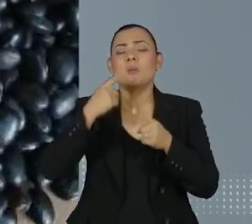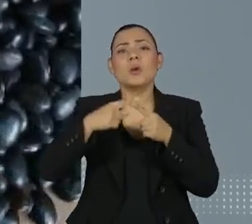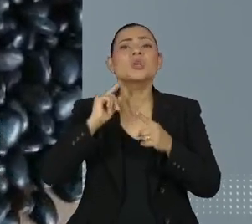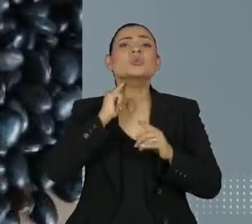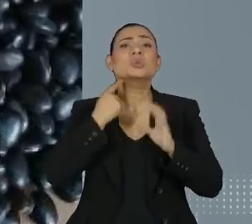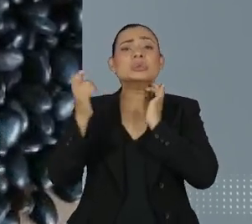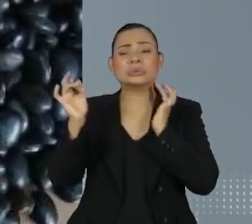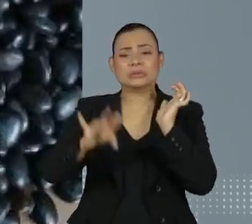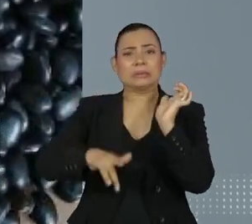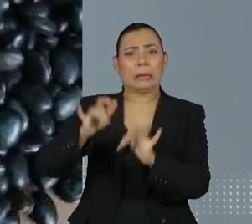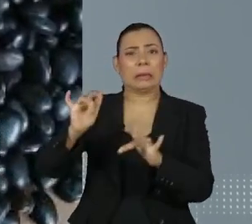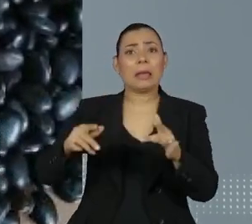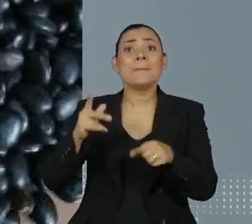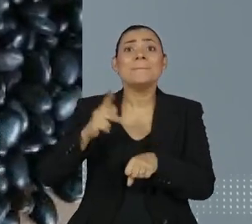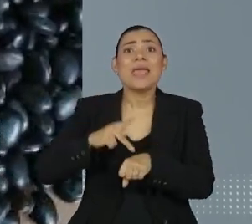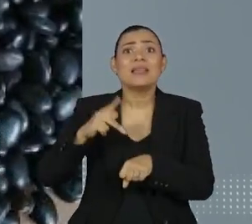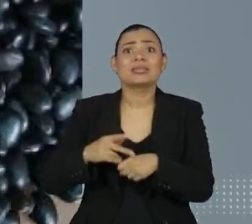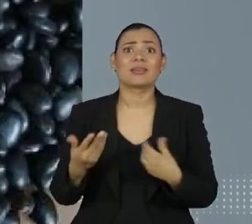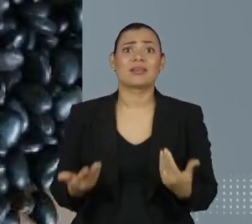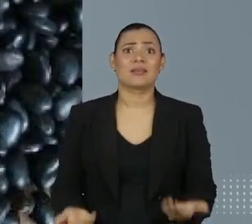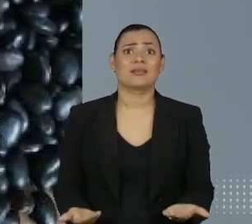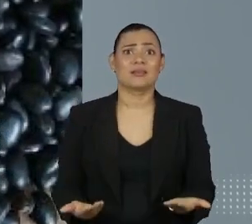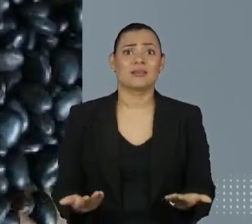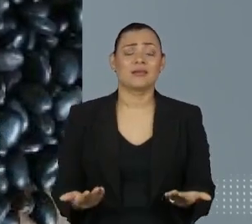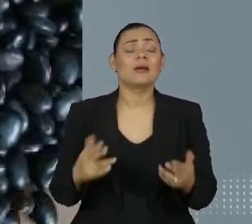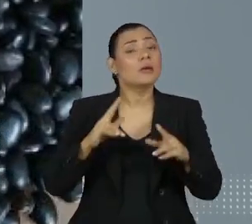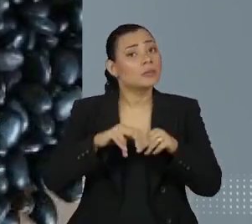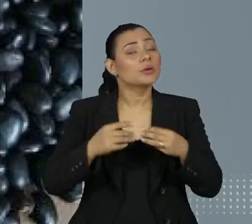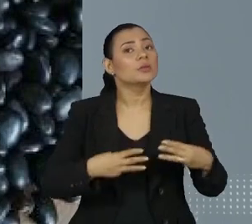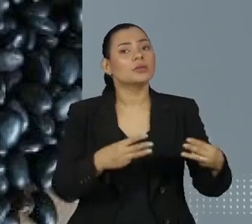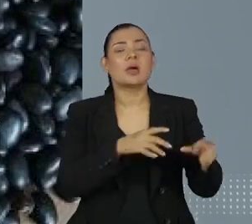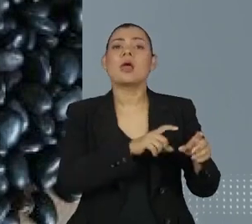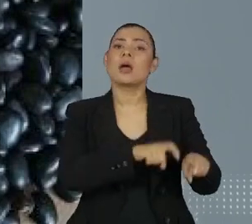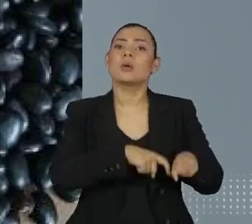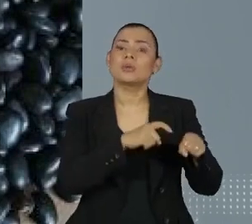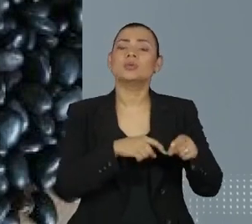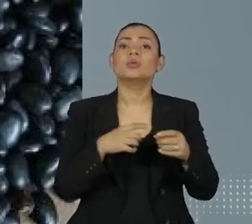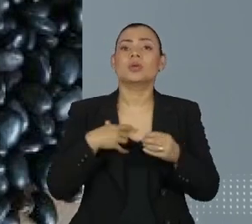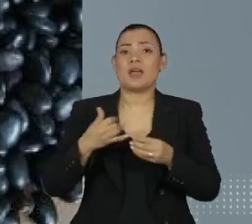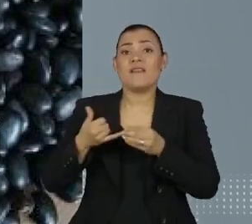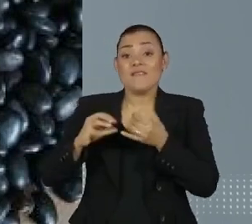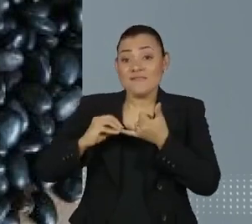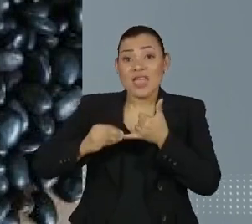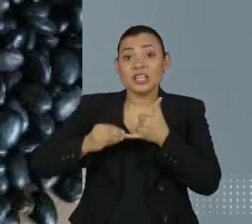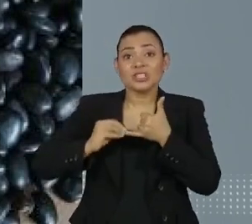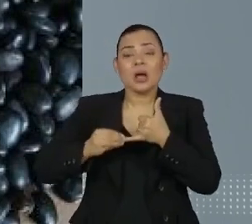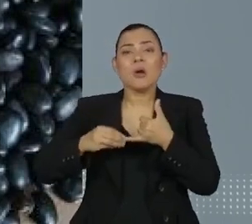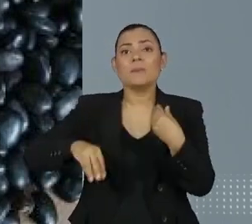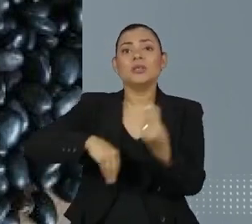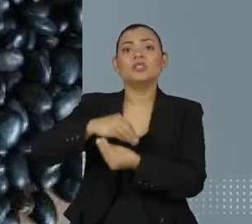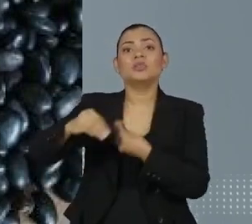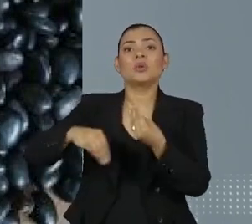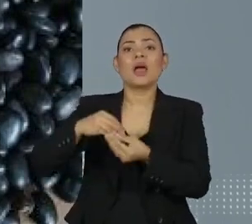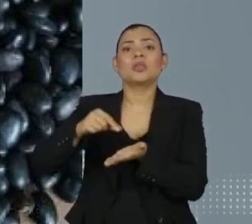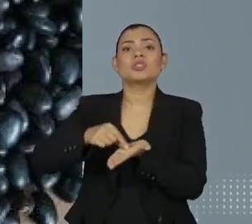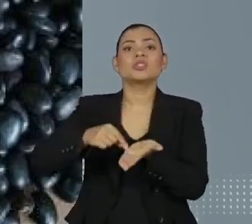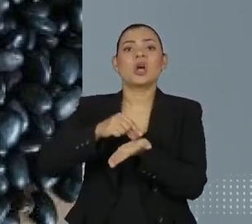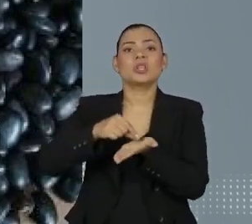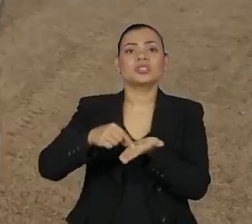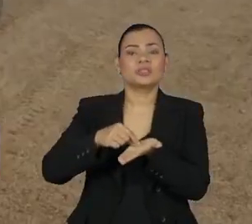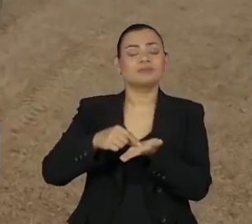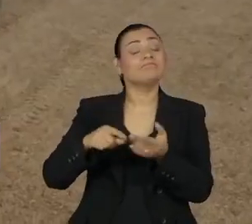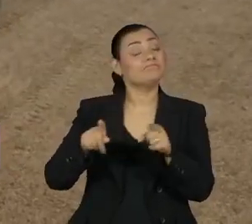e presença de pedras segundo o Ministério da Agricultura os pacotes de feijão apreendido eram misturados à soja um